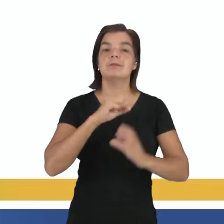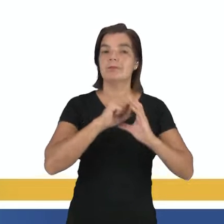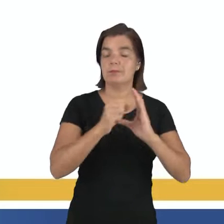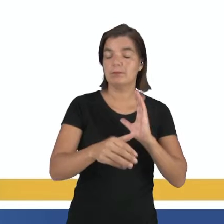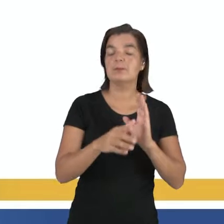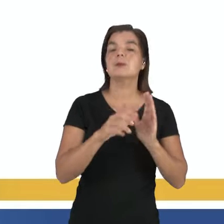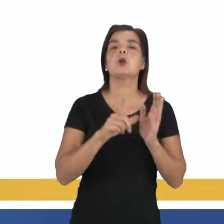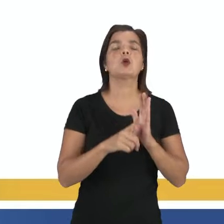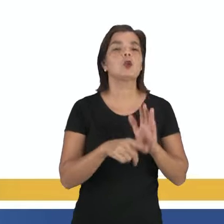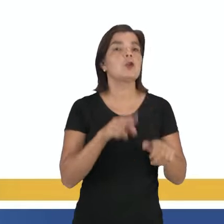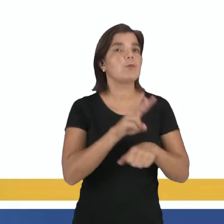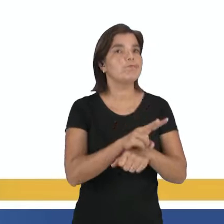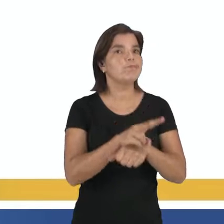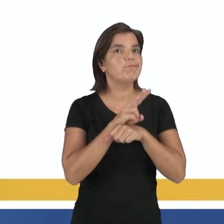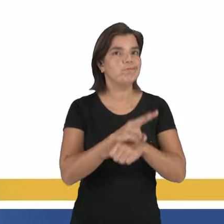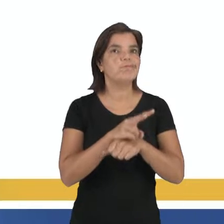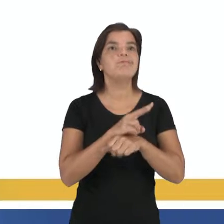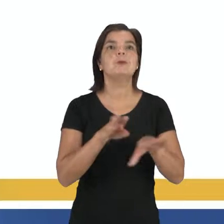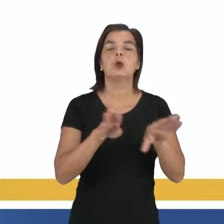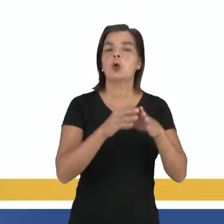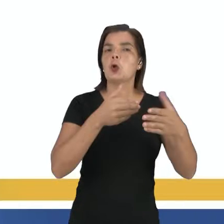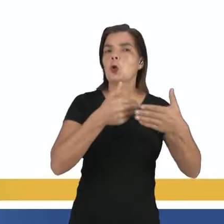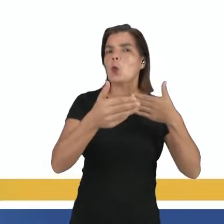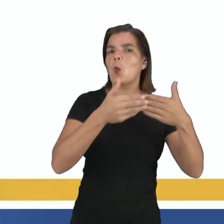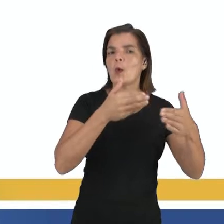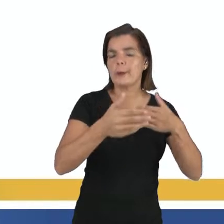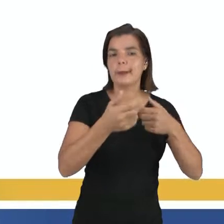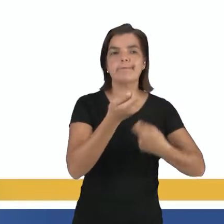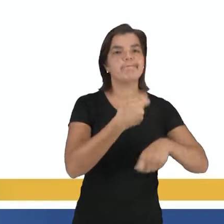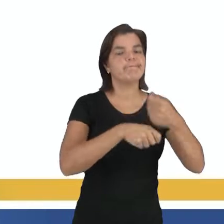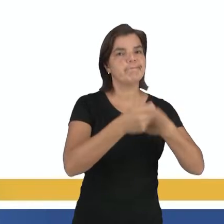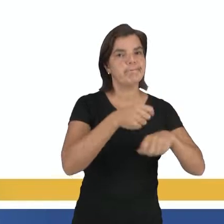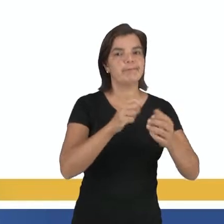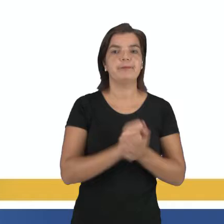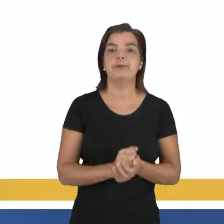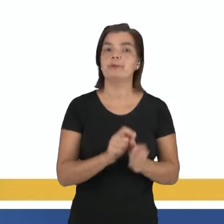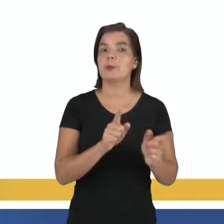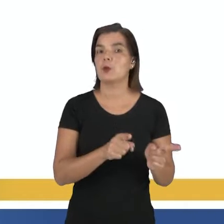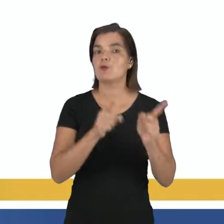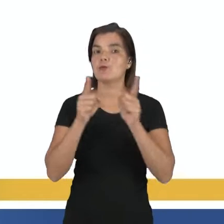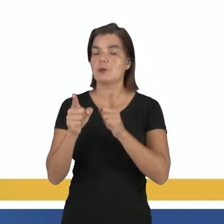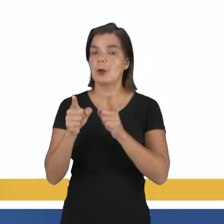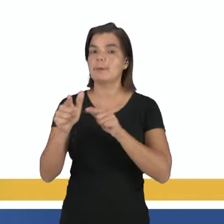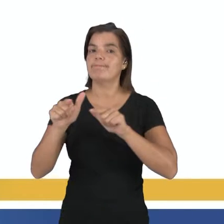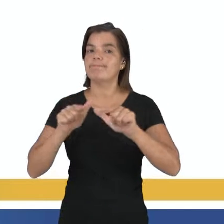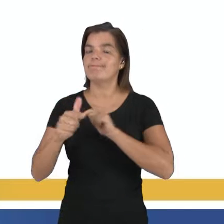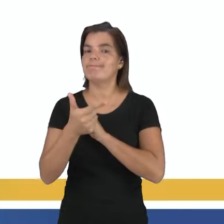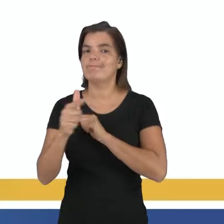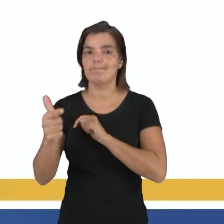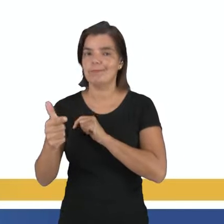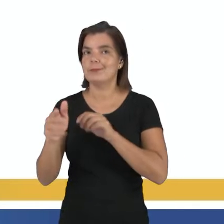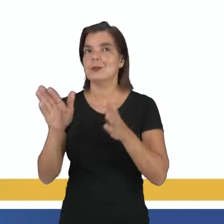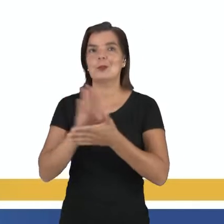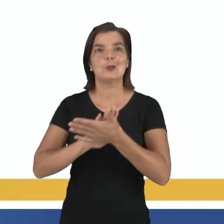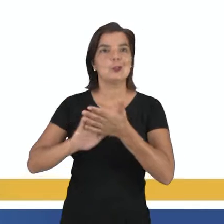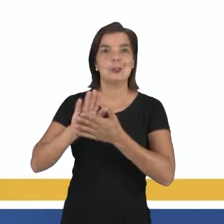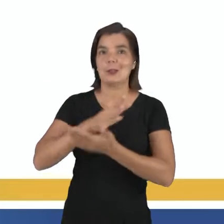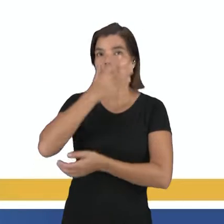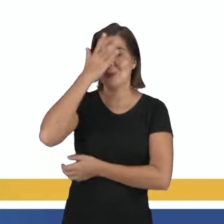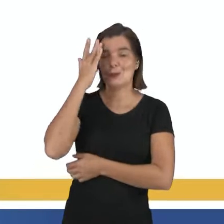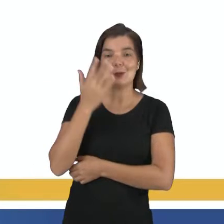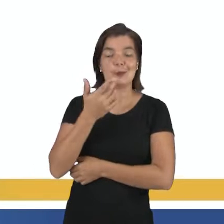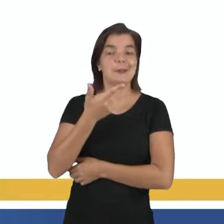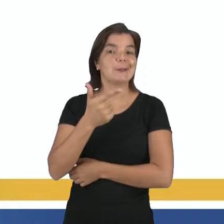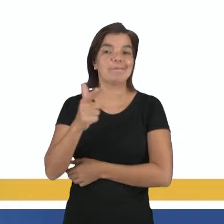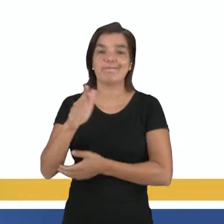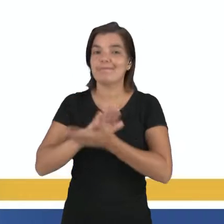caráter temporário ou permanente em qualquer tipo de atividade econômica. O desemprego é a condição ou situação das